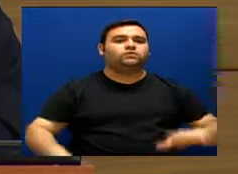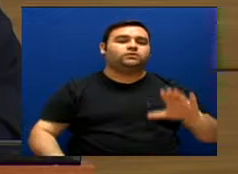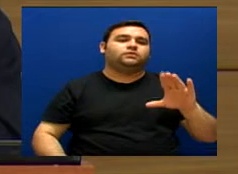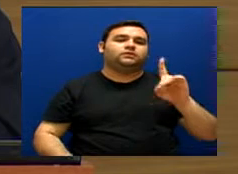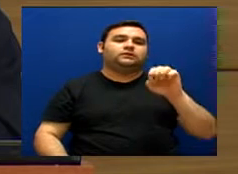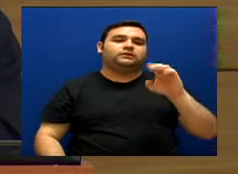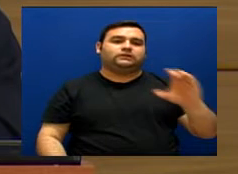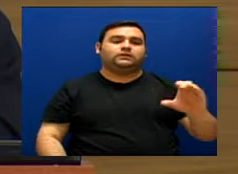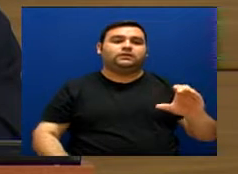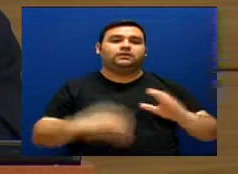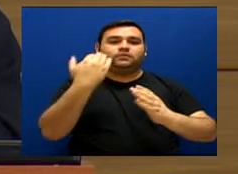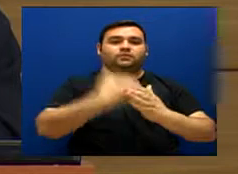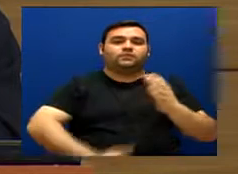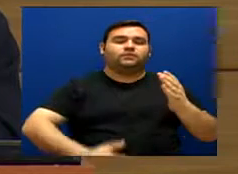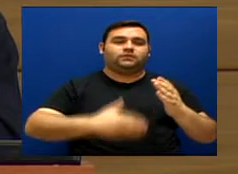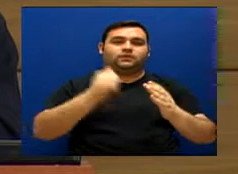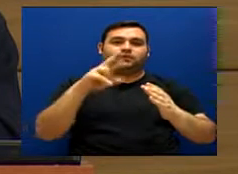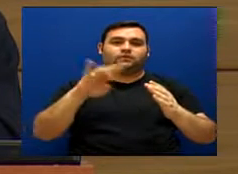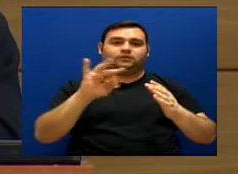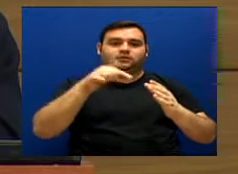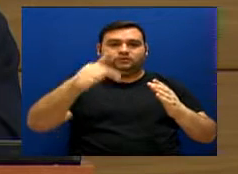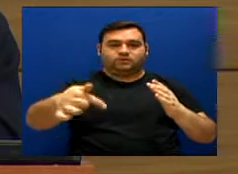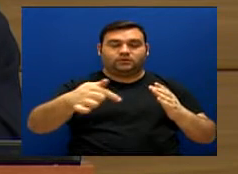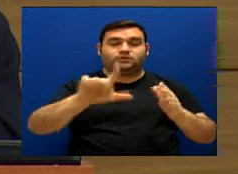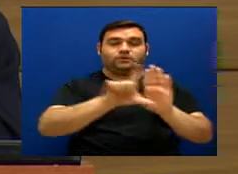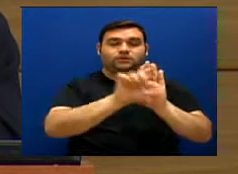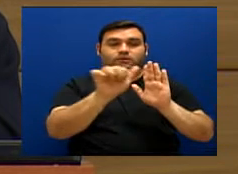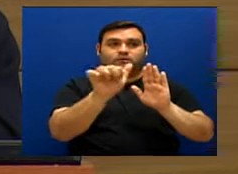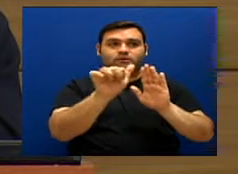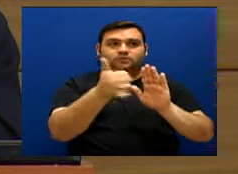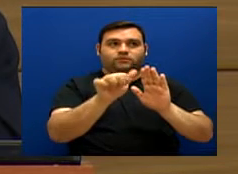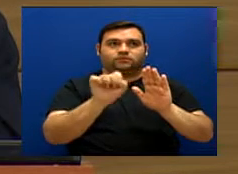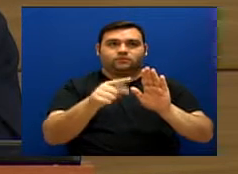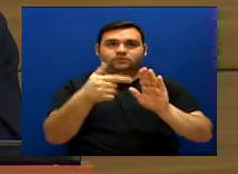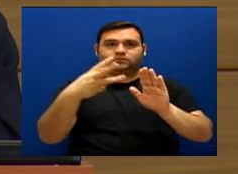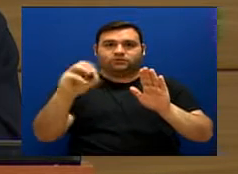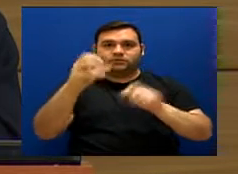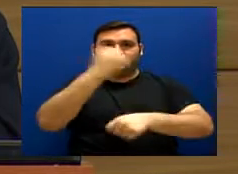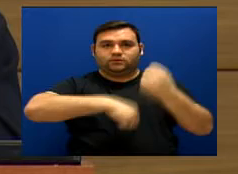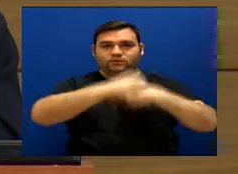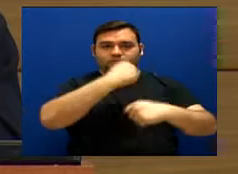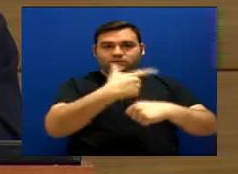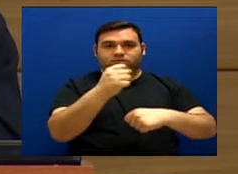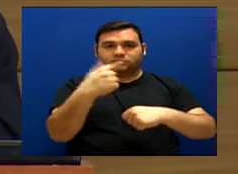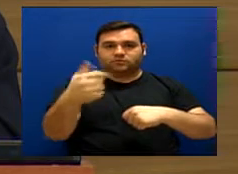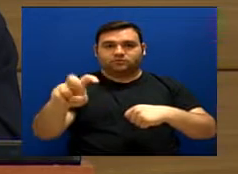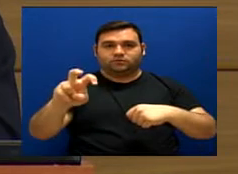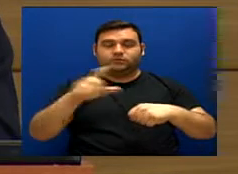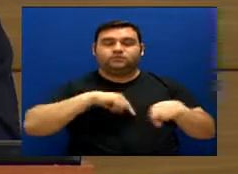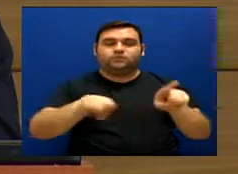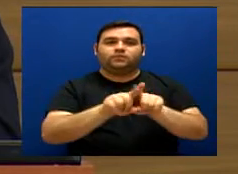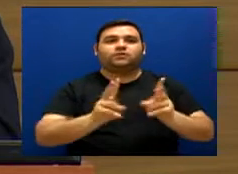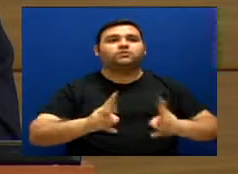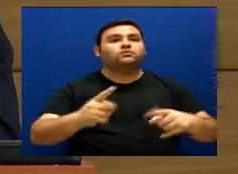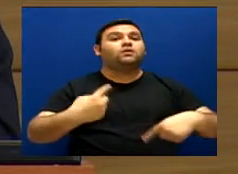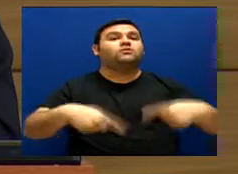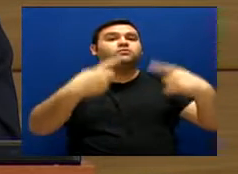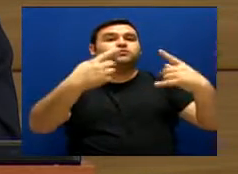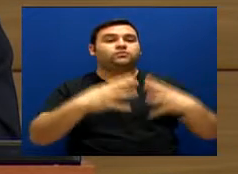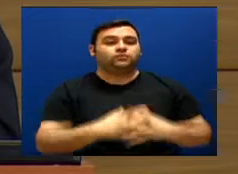revoga expressamente o artigo 7º da Lei 11.230, de 2015, e das outras providências. Em